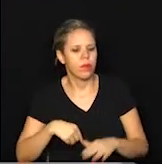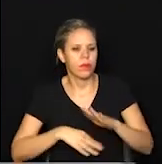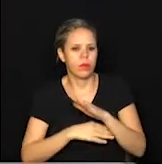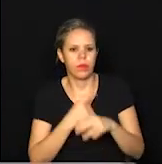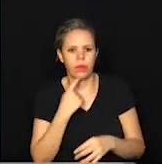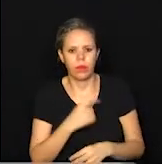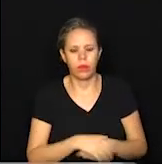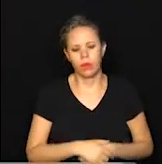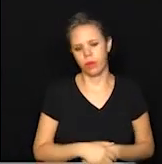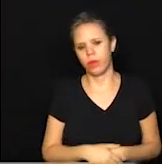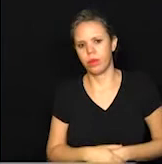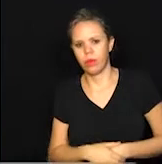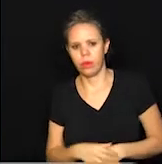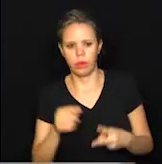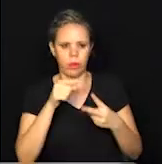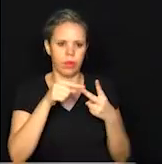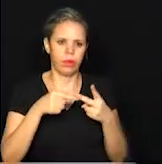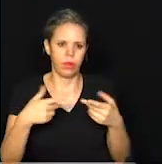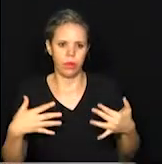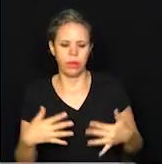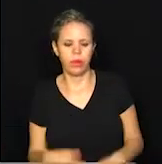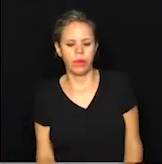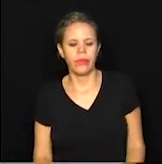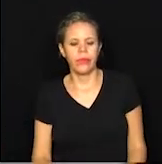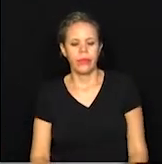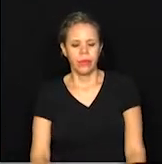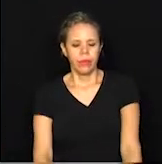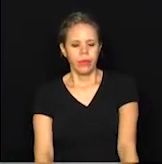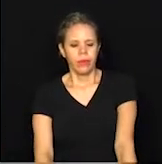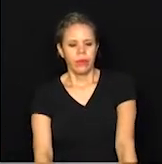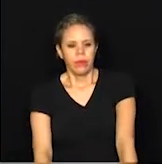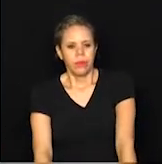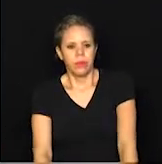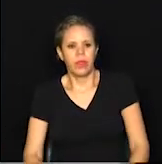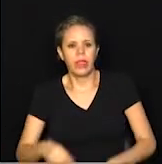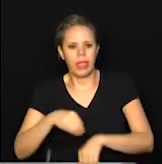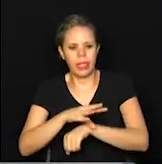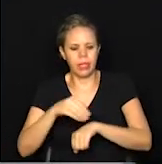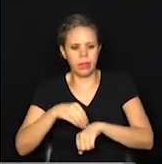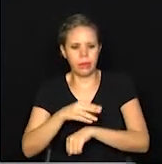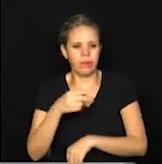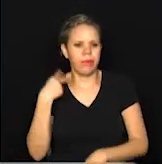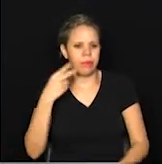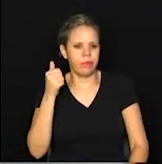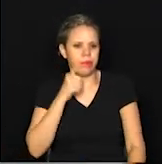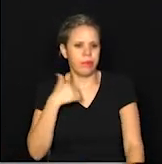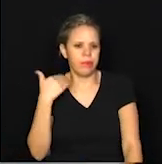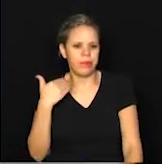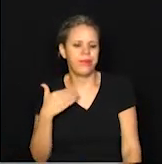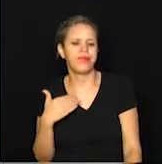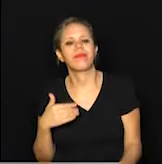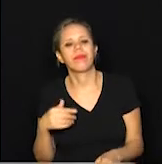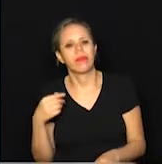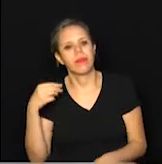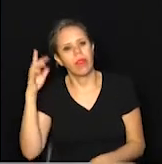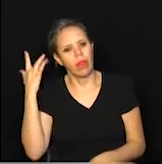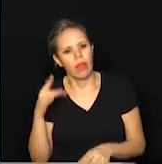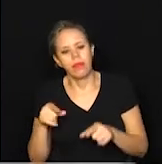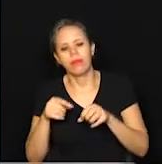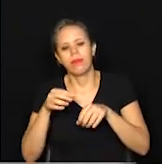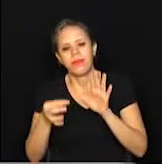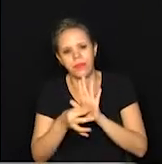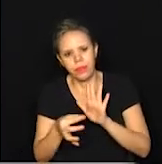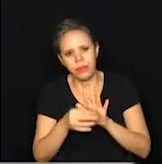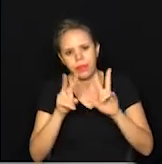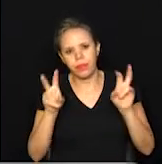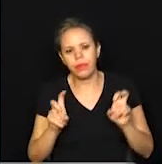Campinas. Então, são esses dois pontos, e então passaria para as vereadoras poderem dar sua opinião, sua visão sobre isso,